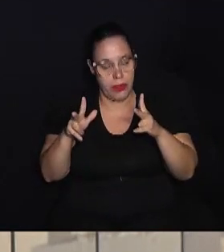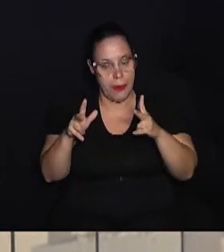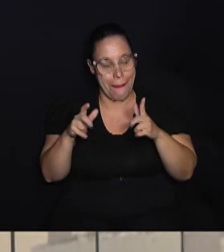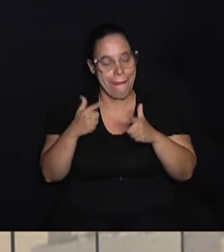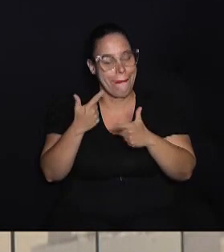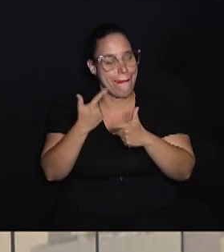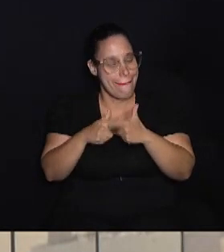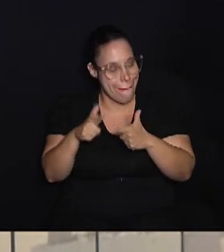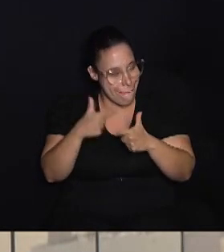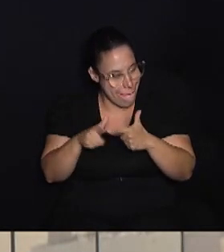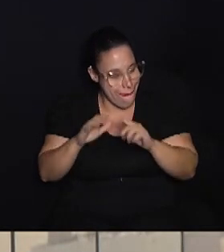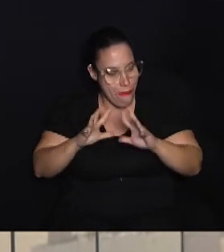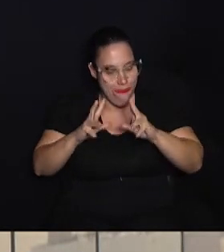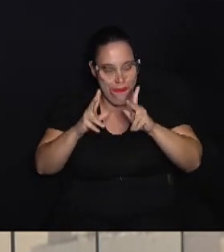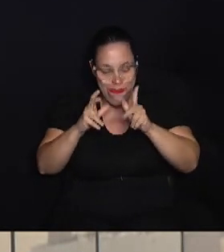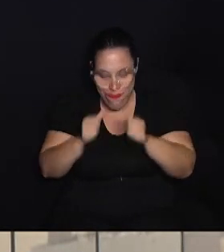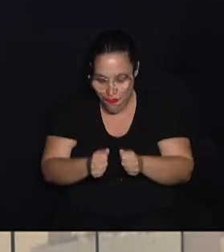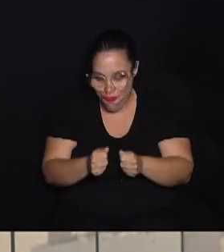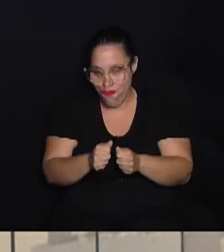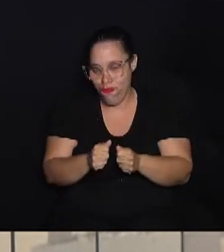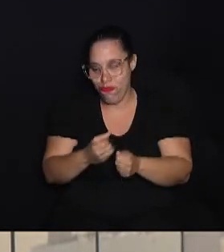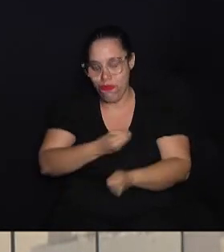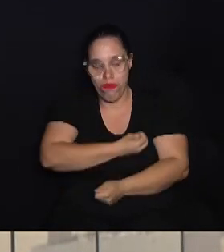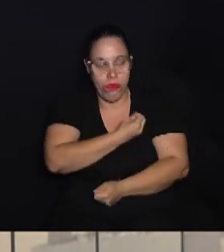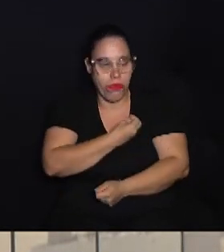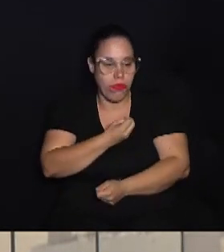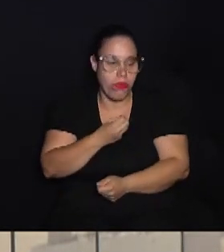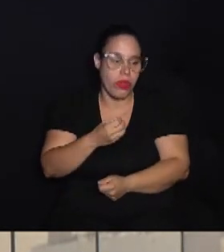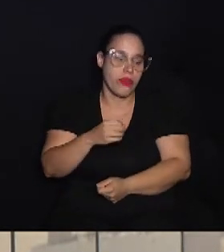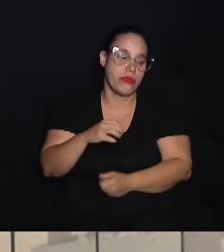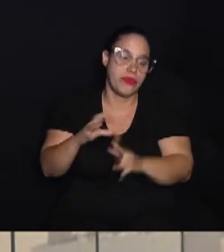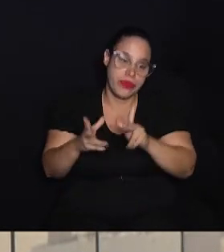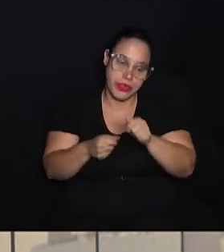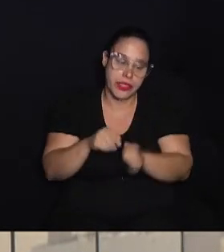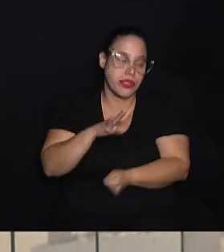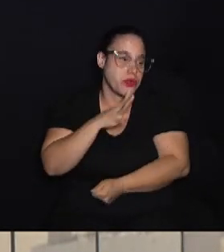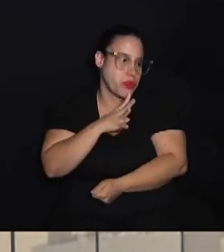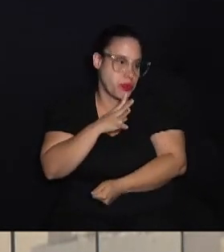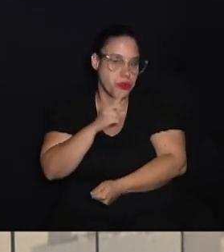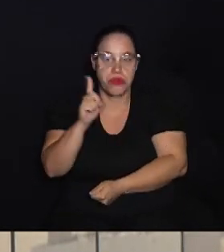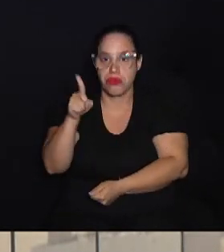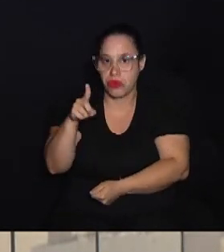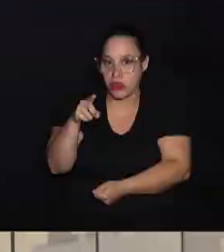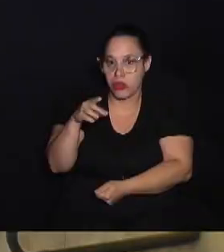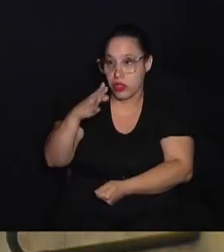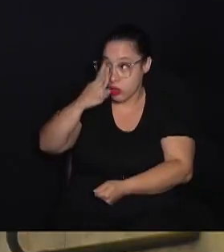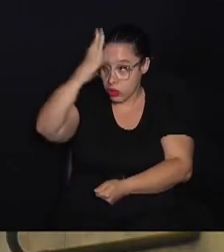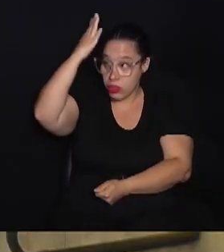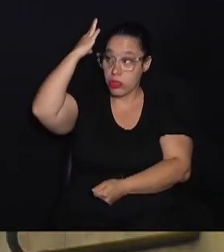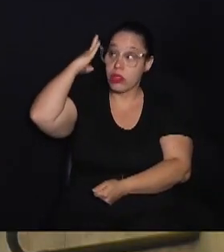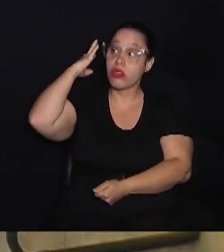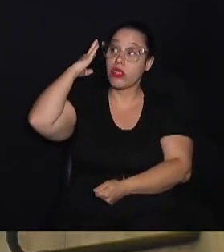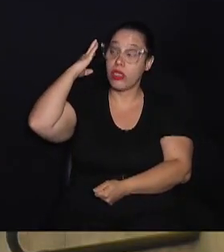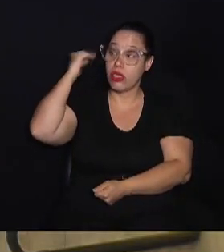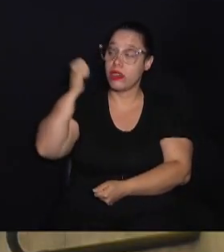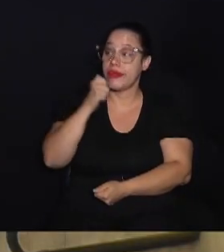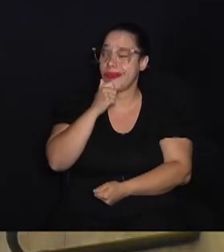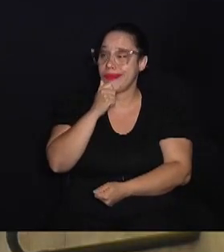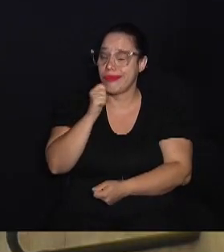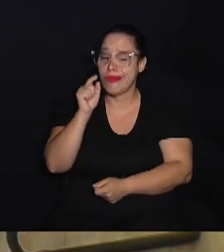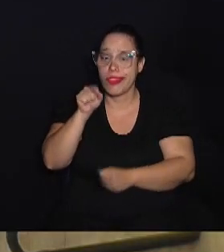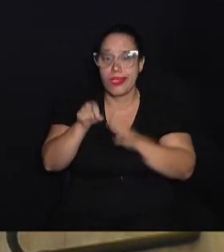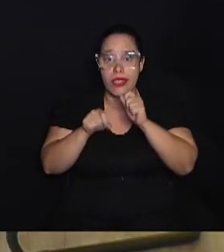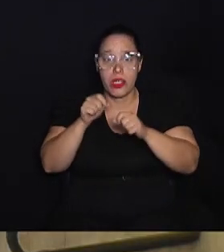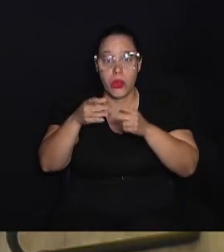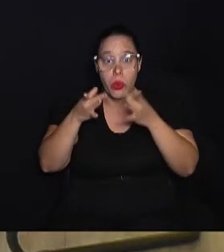consequência em todos os aspectos da vida na Terra, conforme a gente conhece. Sim, com isso, Tenente, o Corpo de Bombeiros tem que ficar